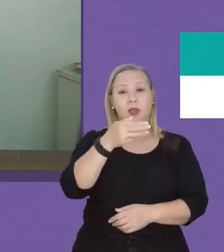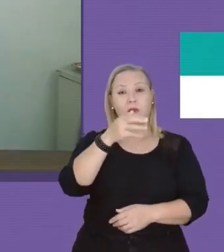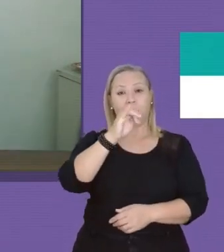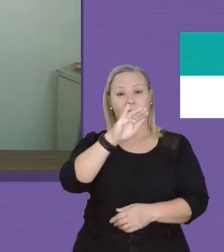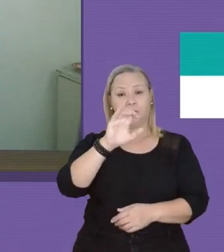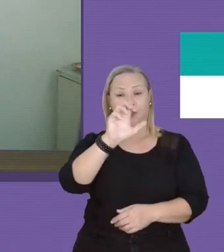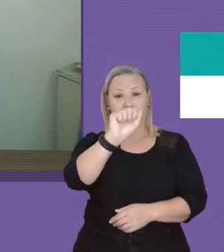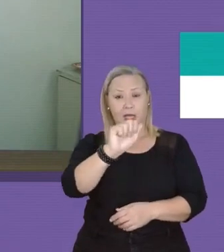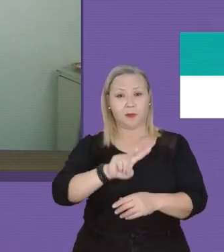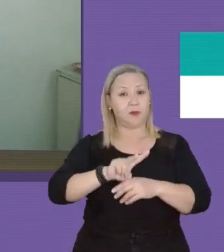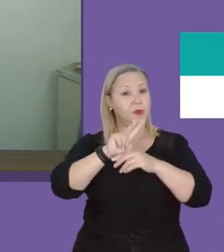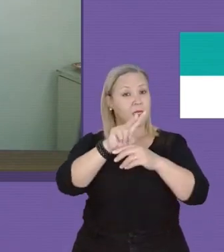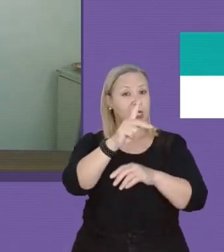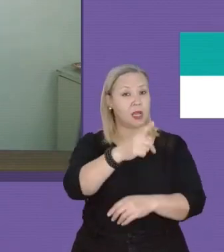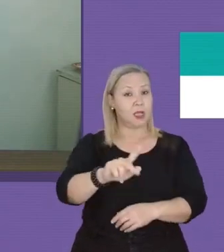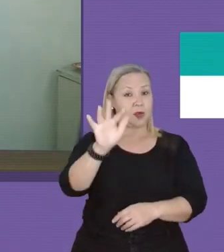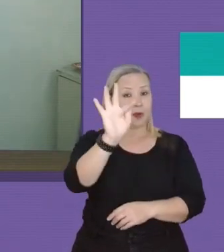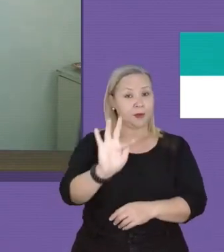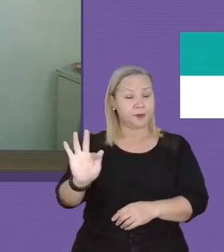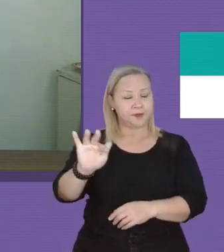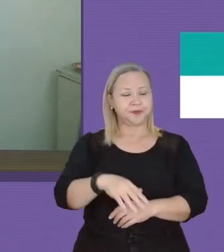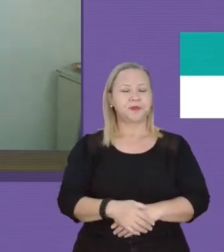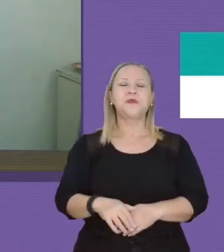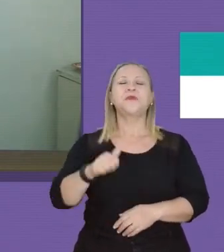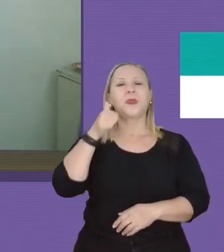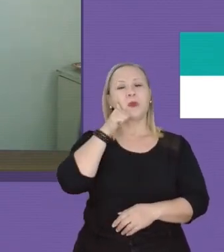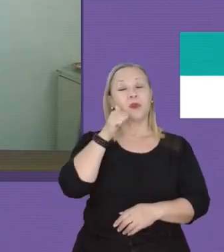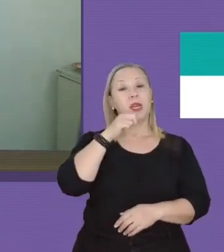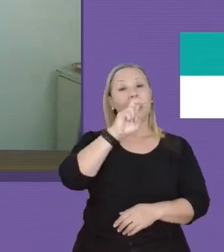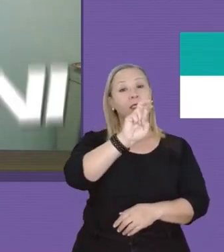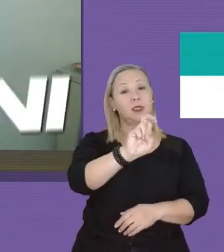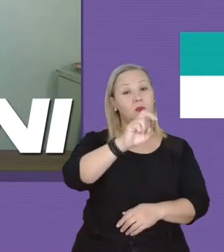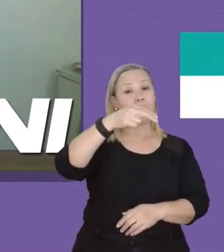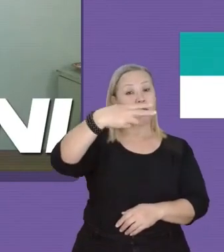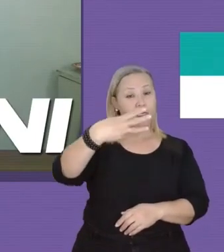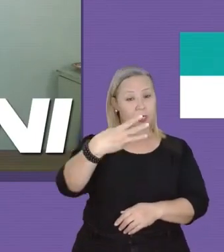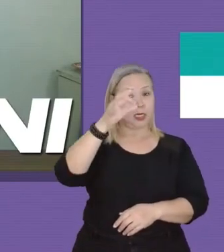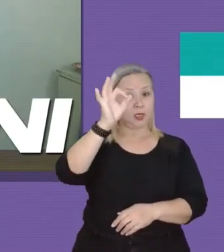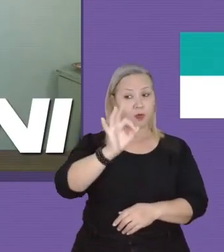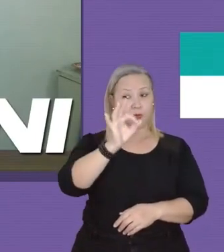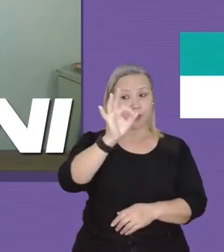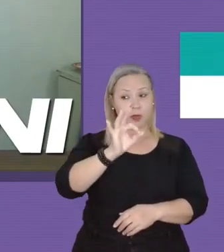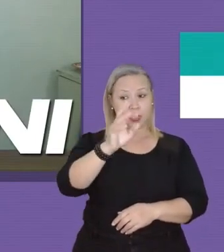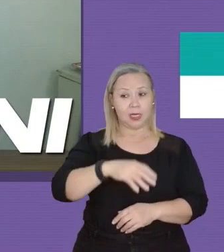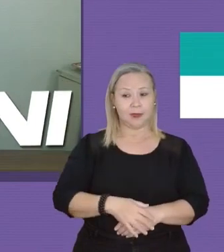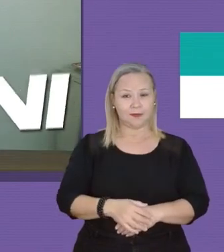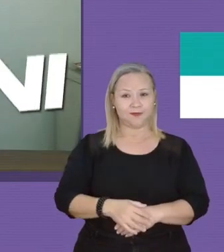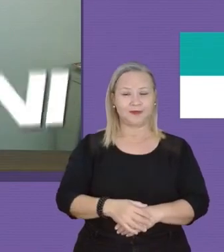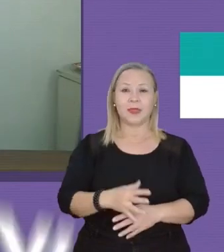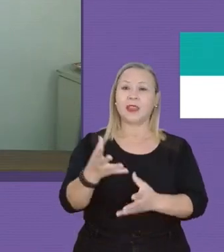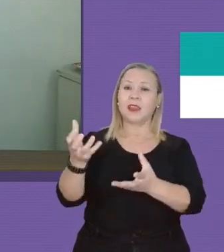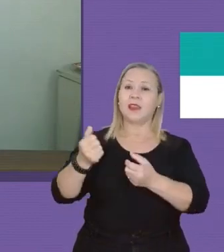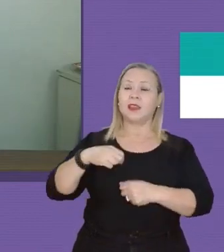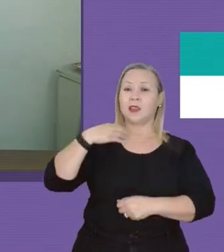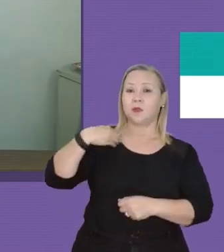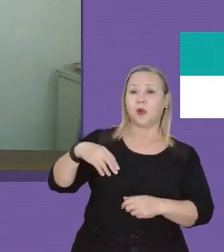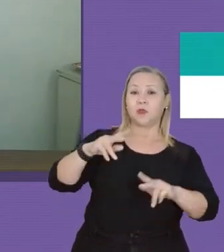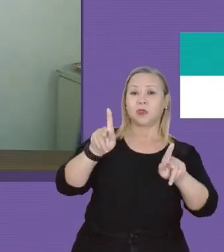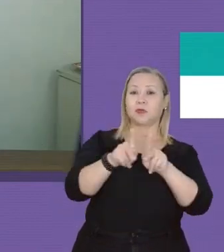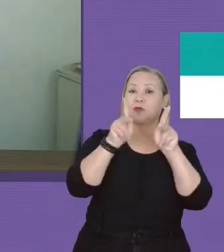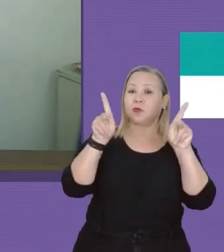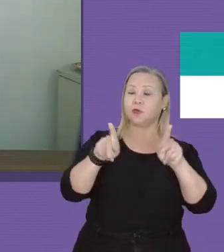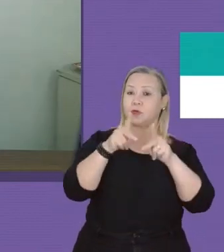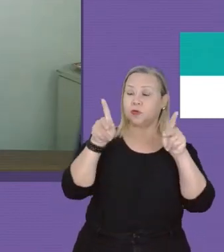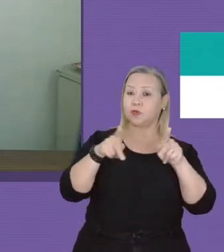suas faculdades. Eram mulheres 53% dos que receberam bolsas do ProUni